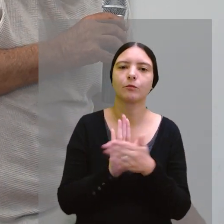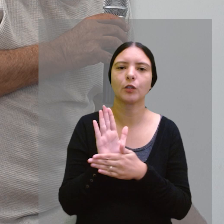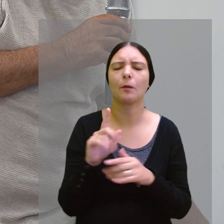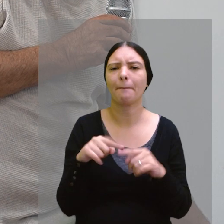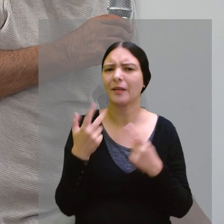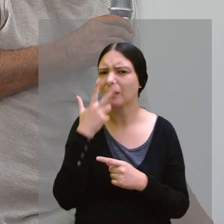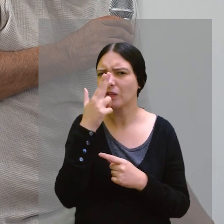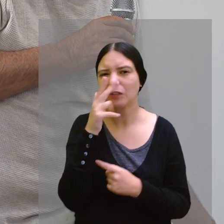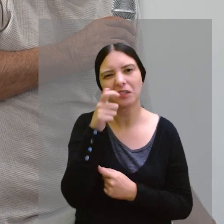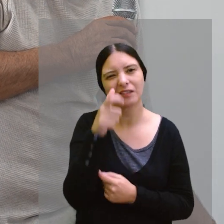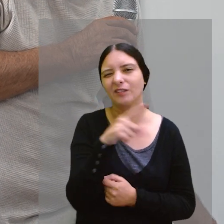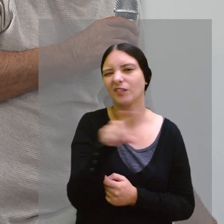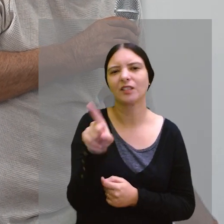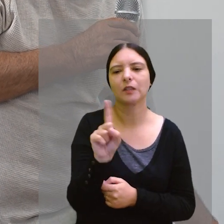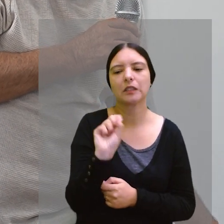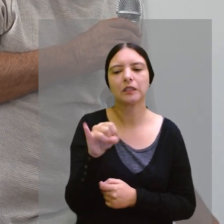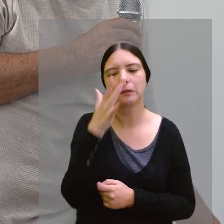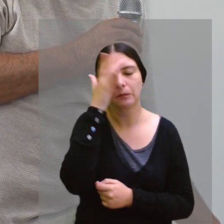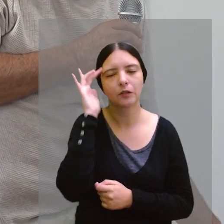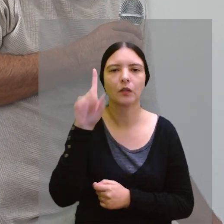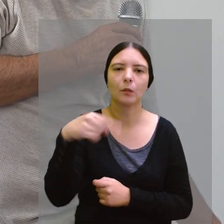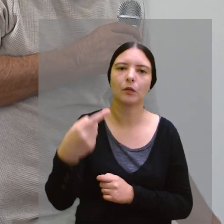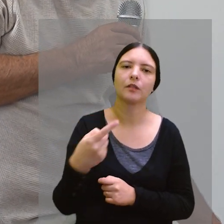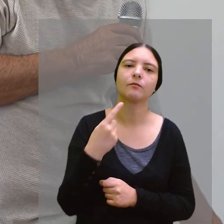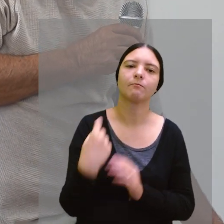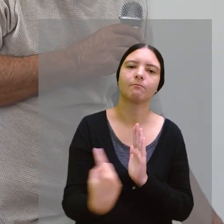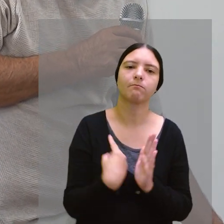que não são de interesse de vocês. Se alguém quiser, depois me pergunta.